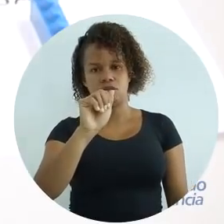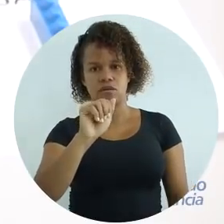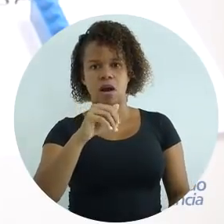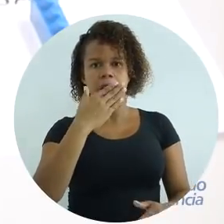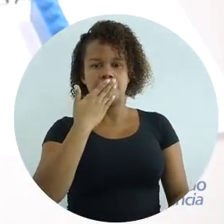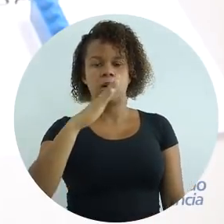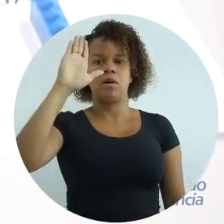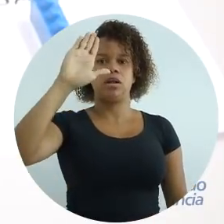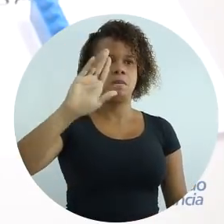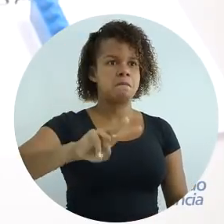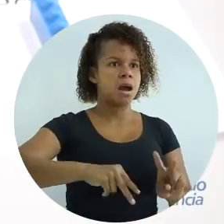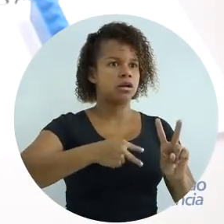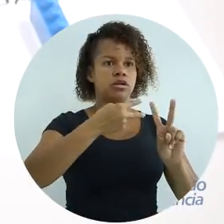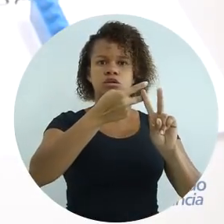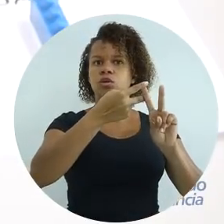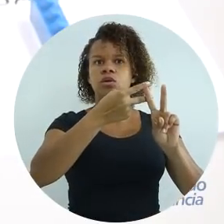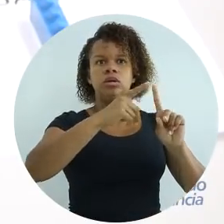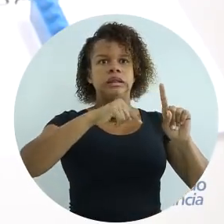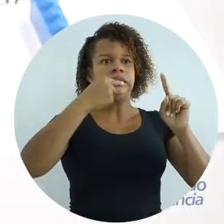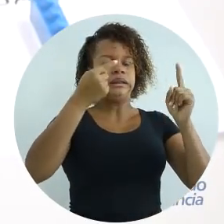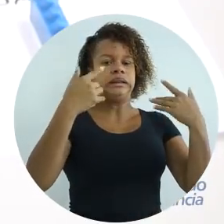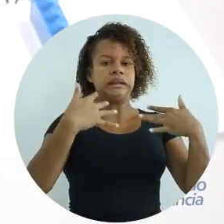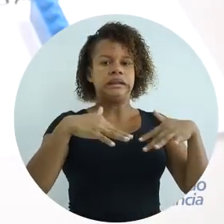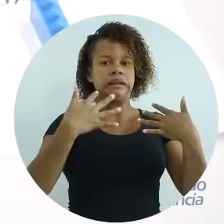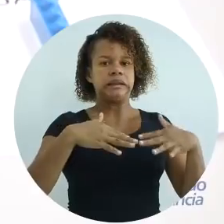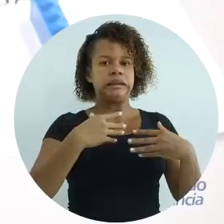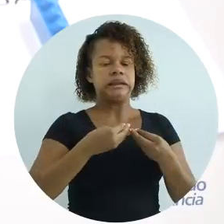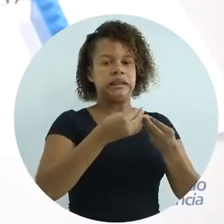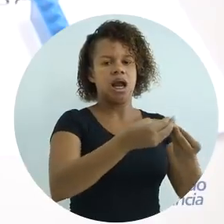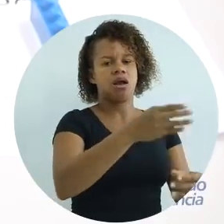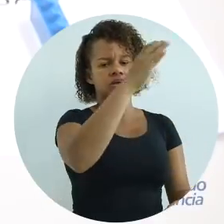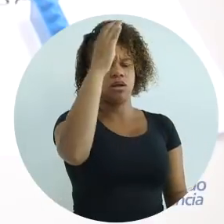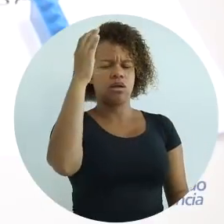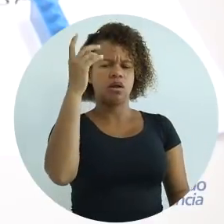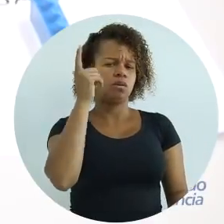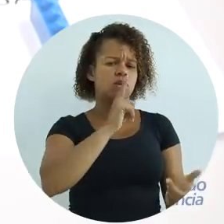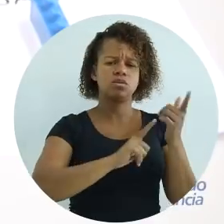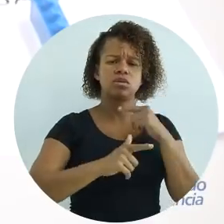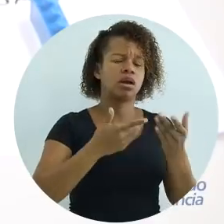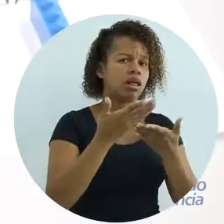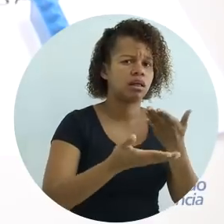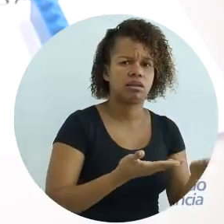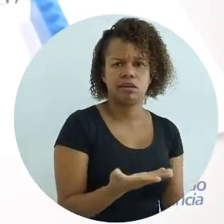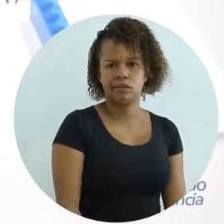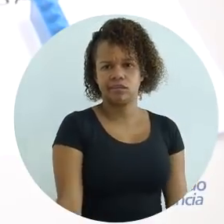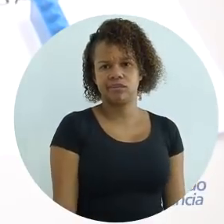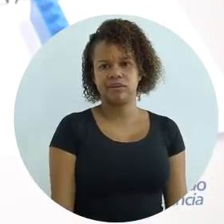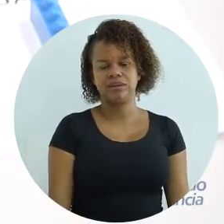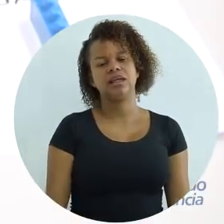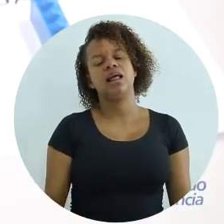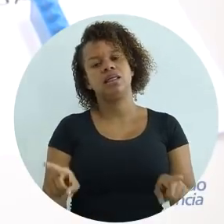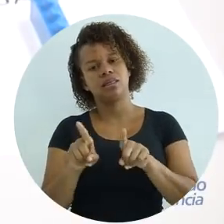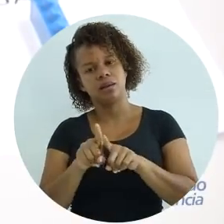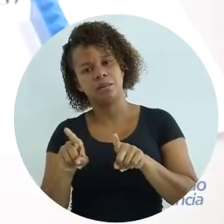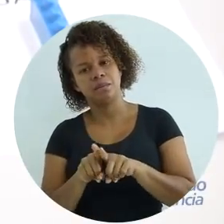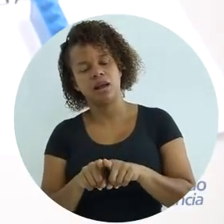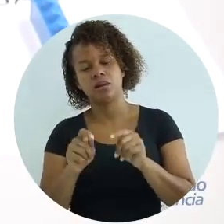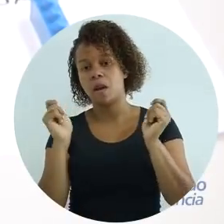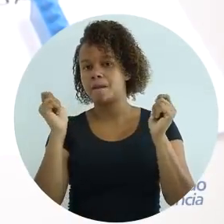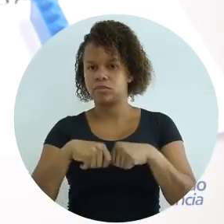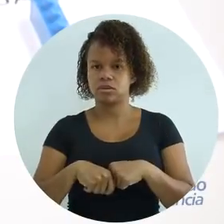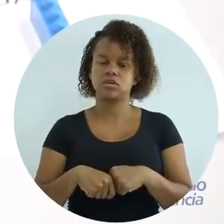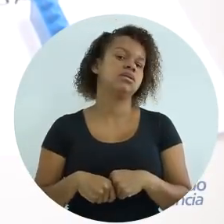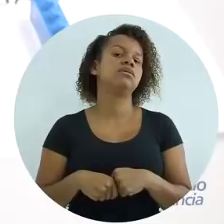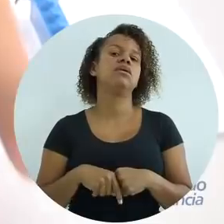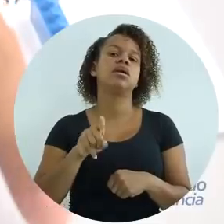que 2 vigas de entrega, para entrega aos clientes. Ela não conseguiria atender. Assim como não é